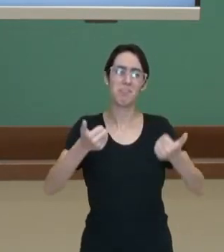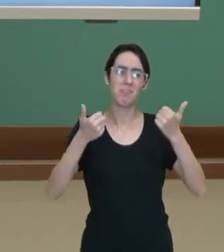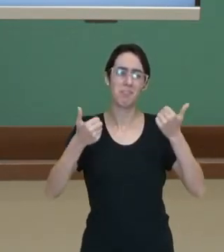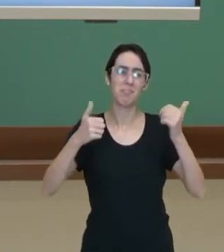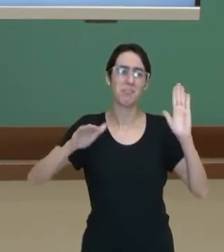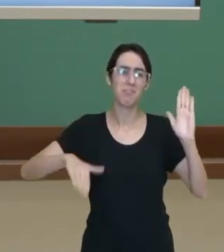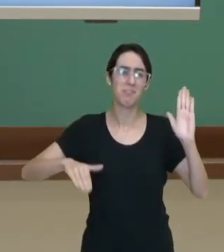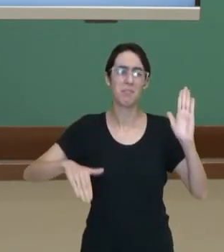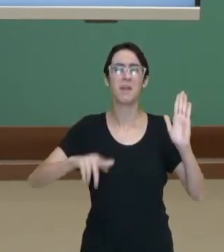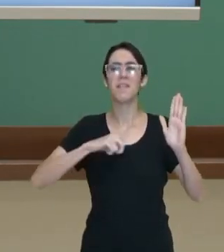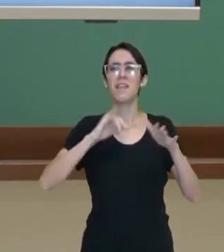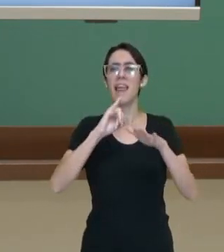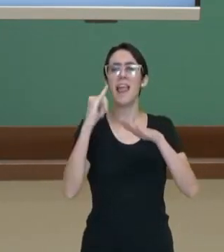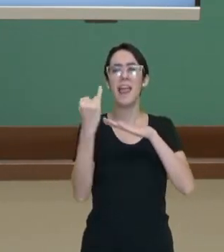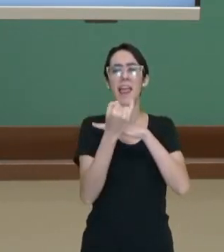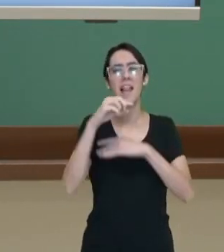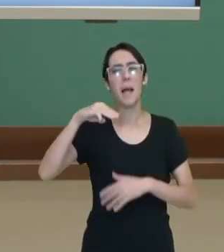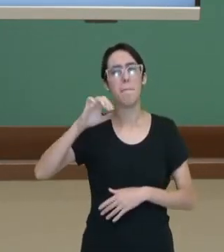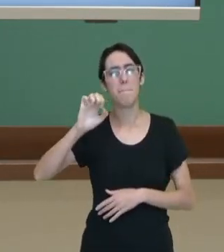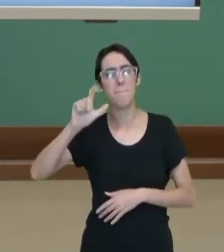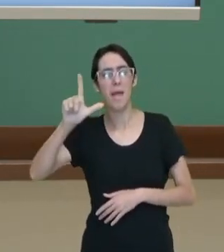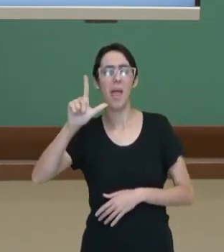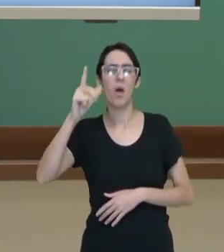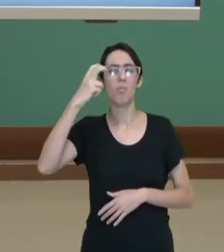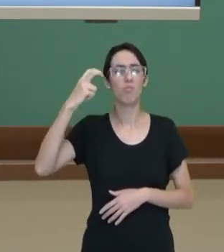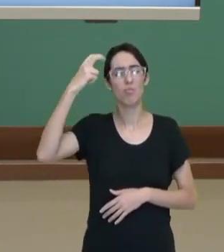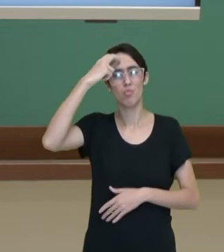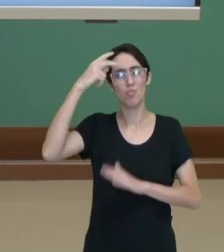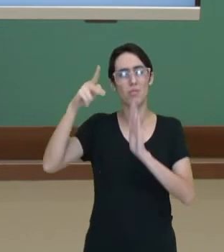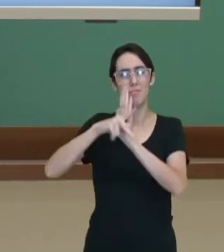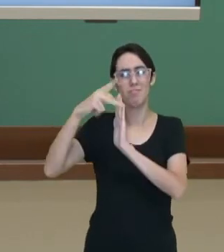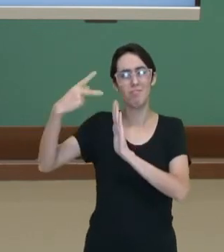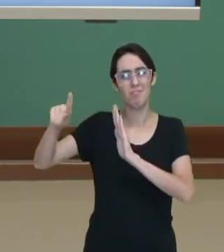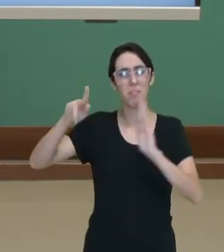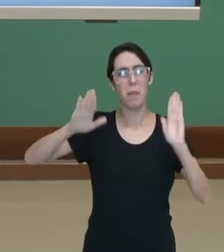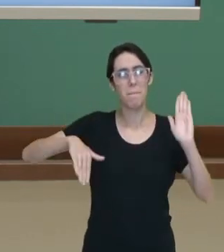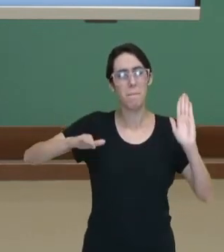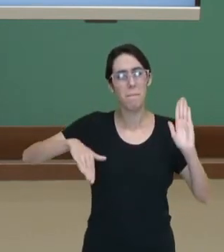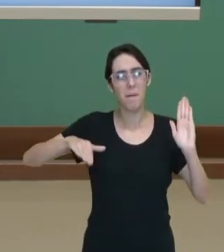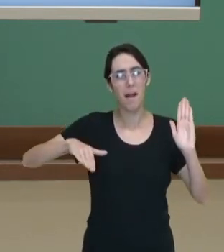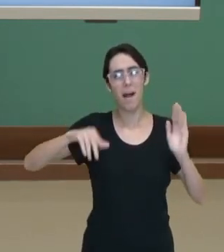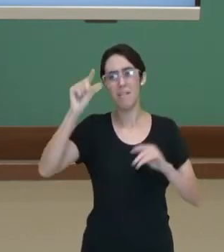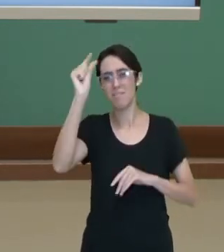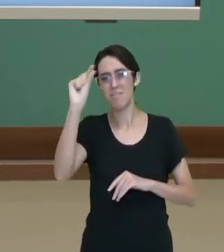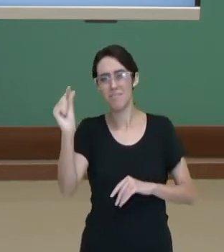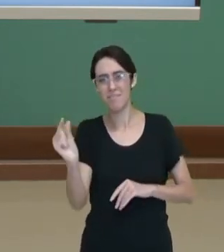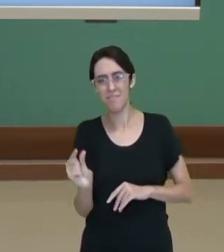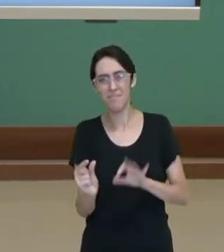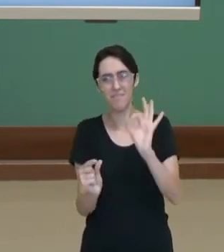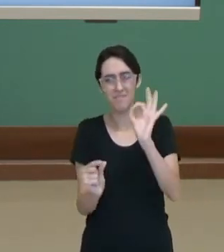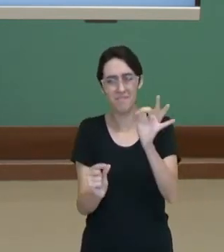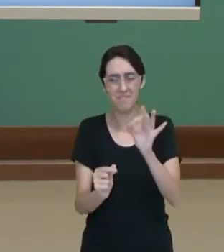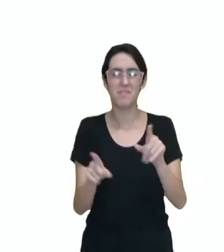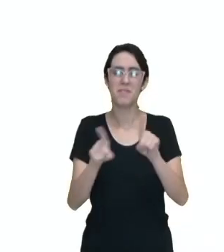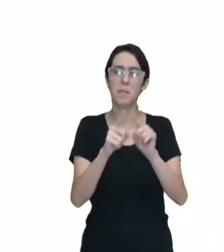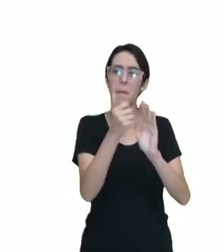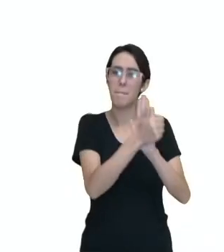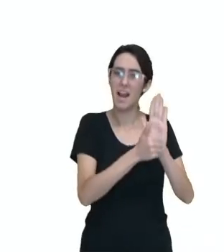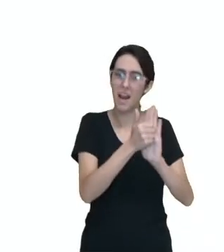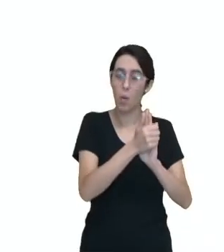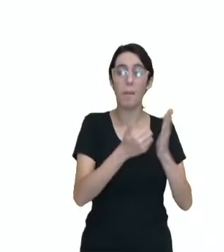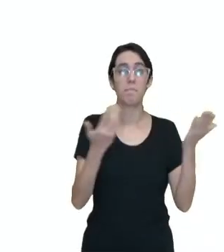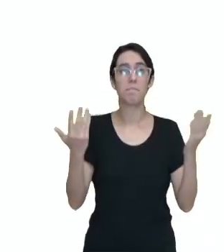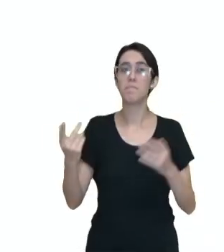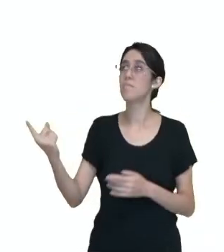paranaenses, Ilha do Mel, a cultura caiçara ali das cidades litorâneas de Paranaguá. E aqui uma